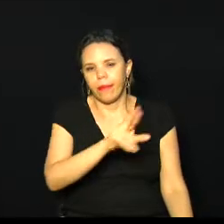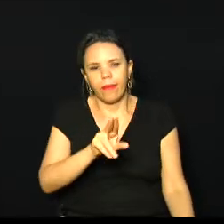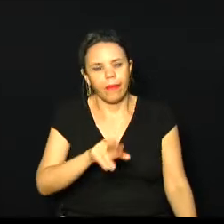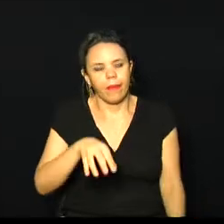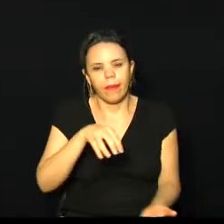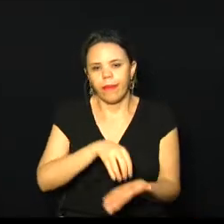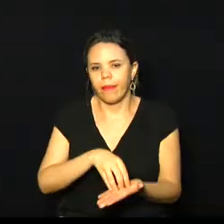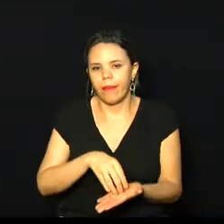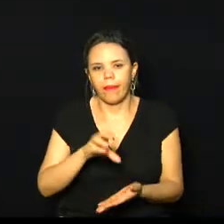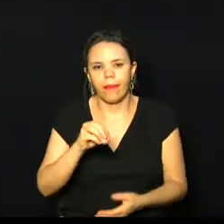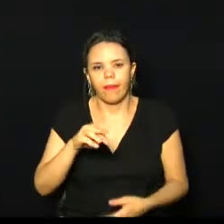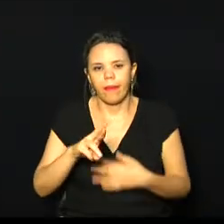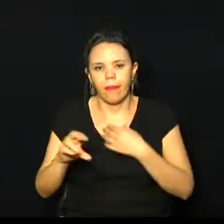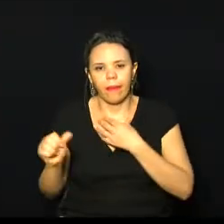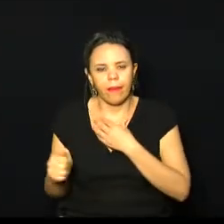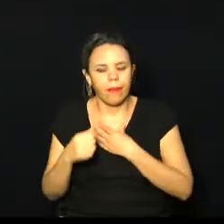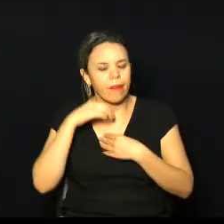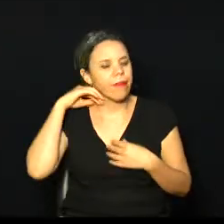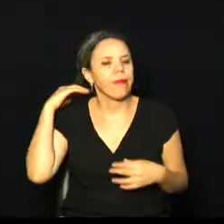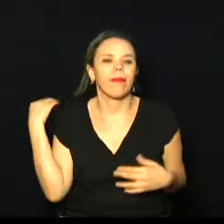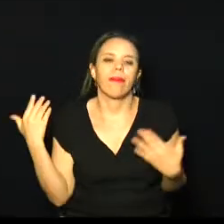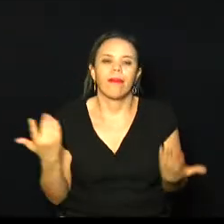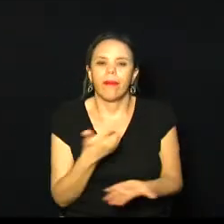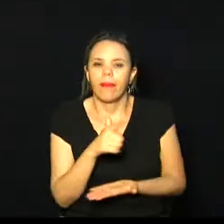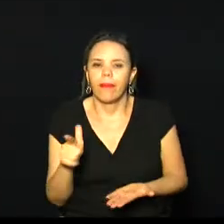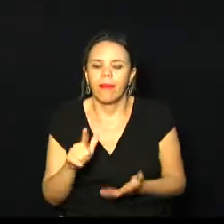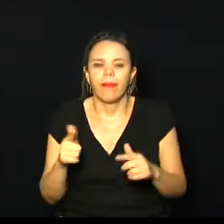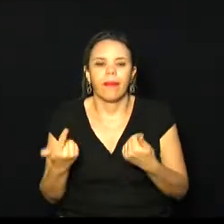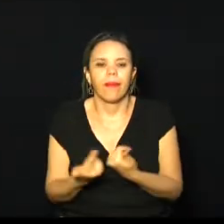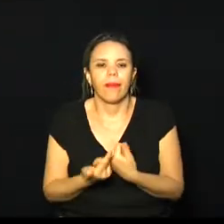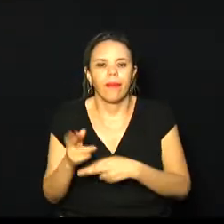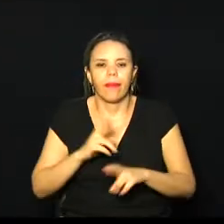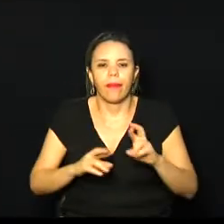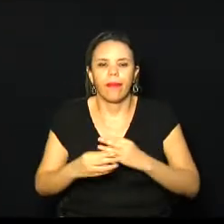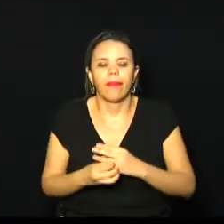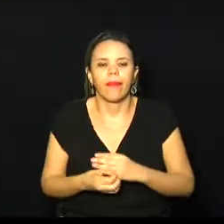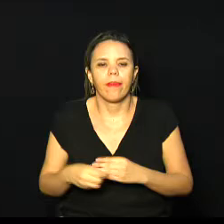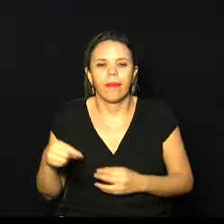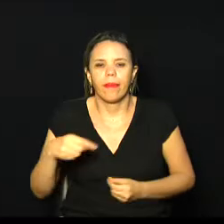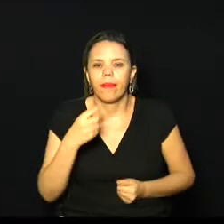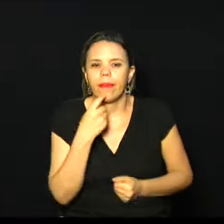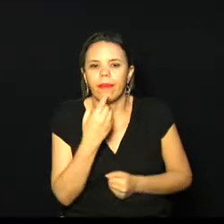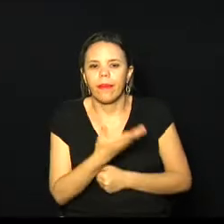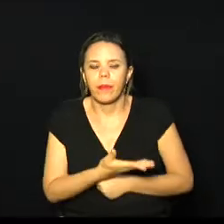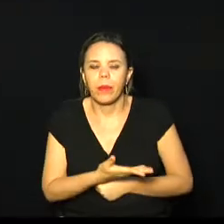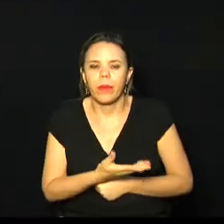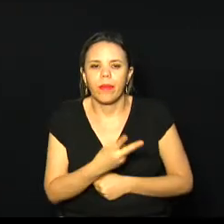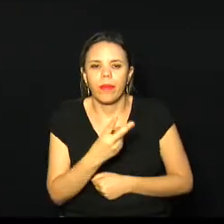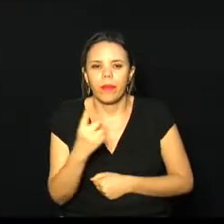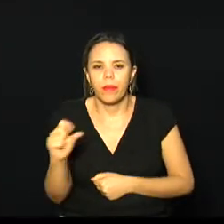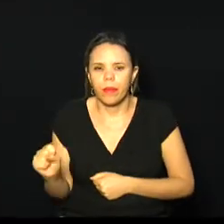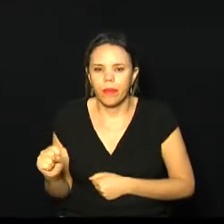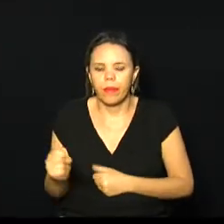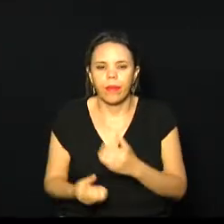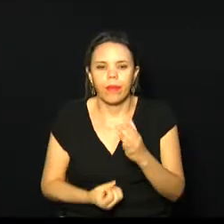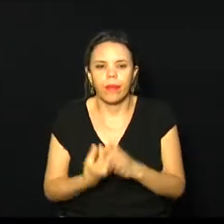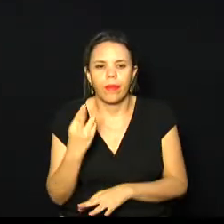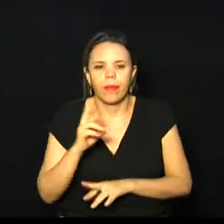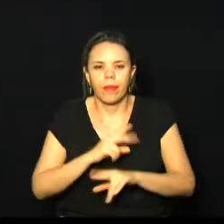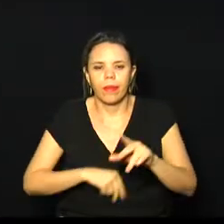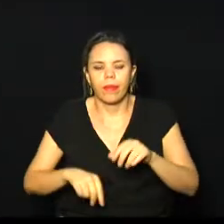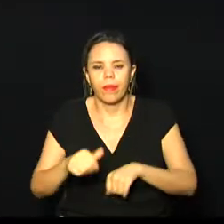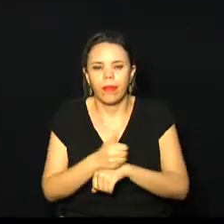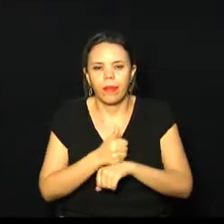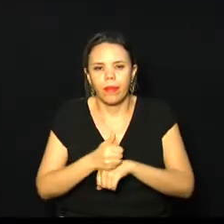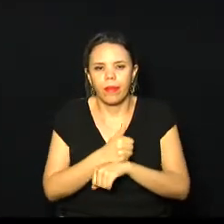de comarca, né? Quando não houver um magistrado para analisar. Aqui, em Campinas, em 2018, foi criada uma vara específica